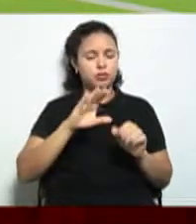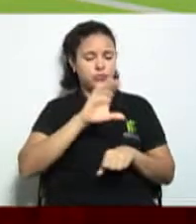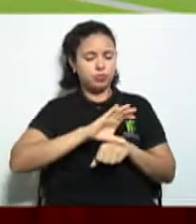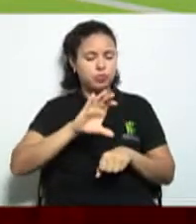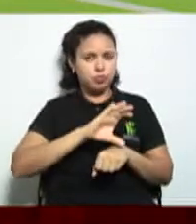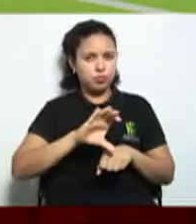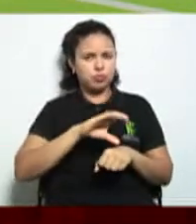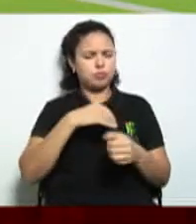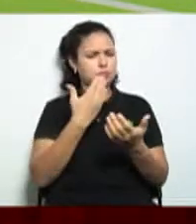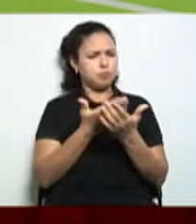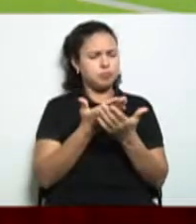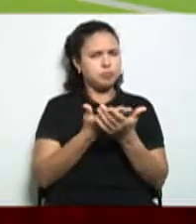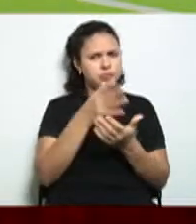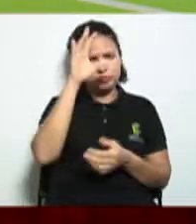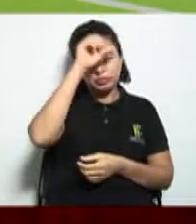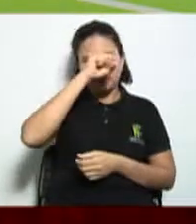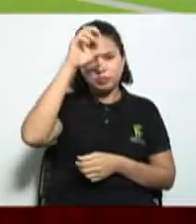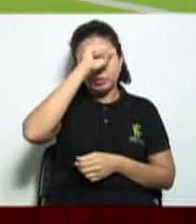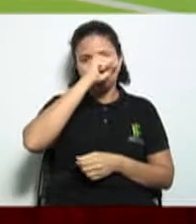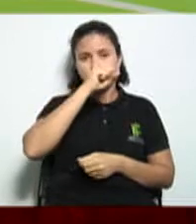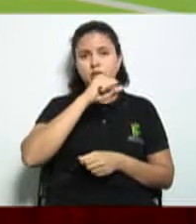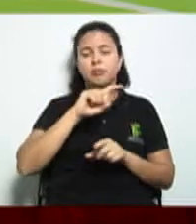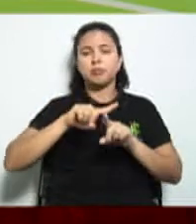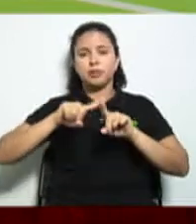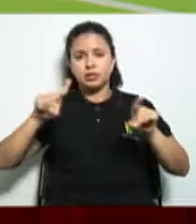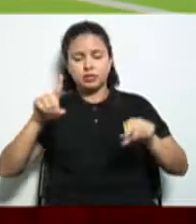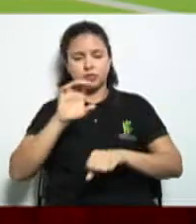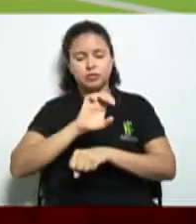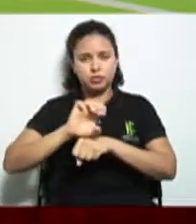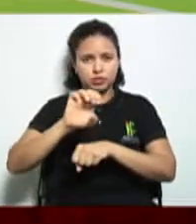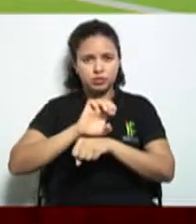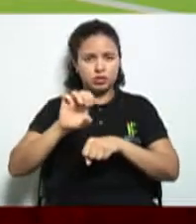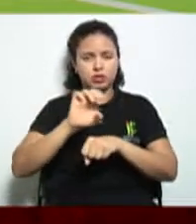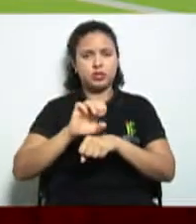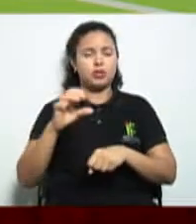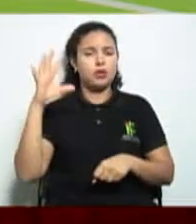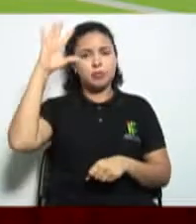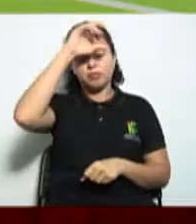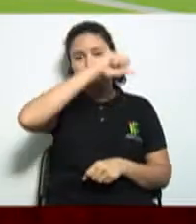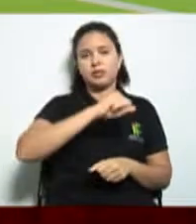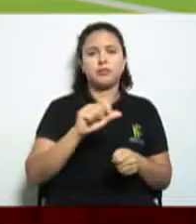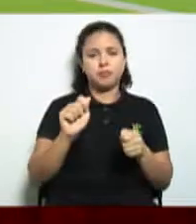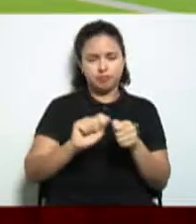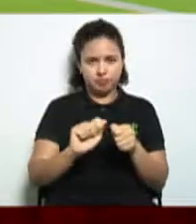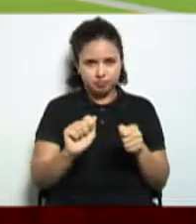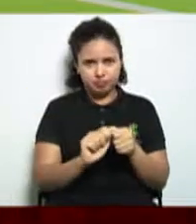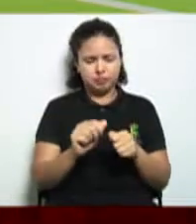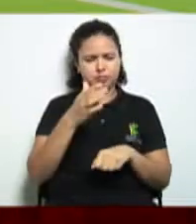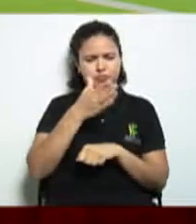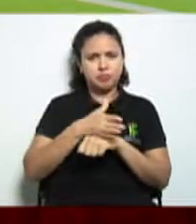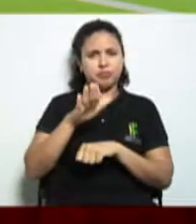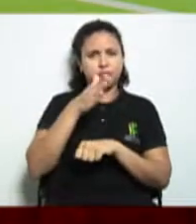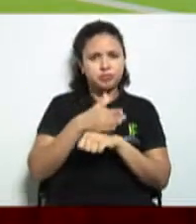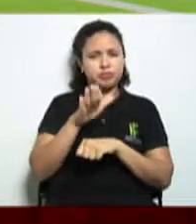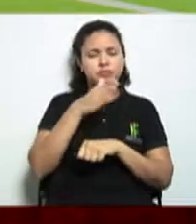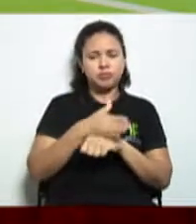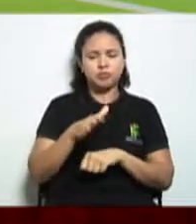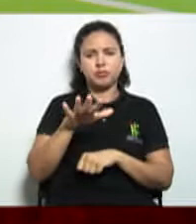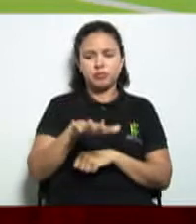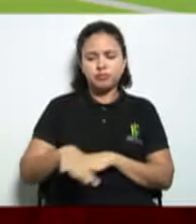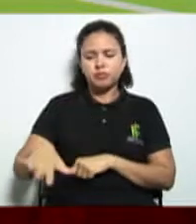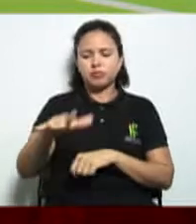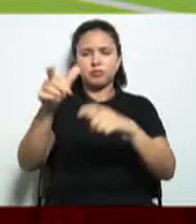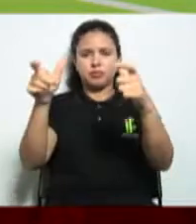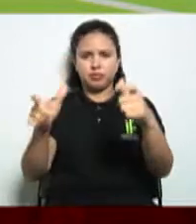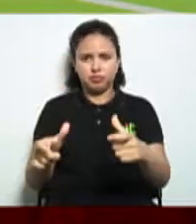aprende a conhecer. No estágio, eu aprendo a fazer. É o jeito de eu fazer fazendo. Então, tem que ser num ambiente profissional.